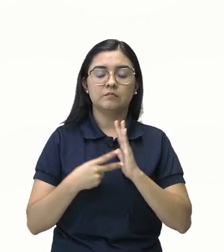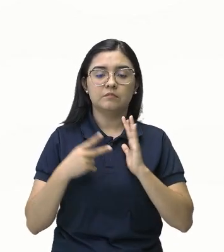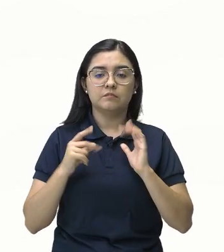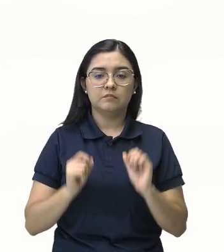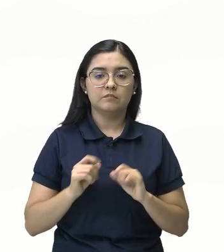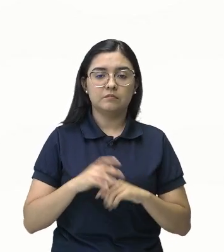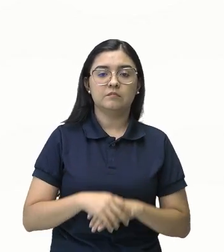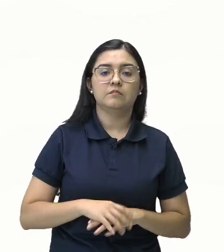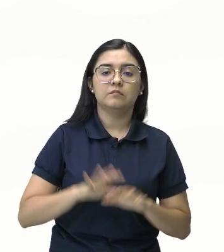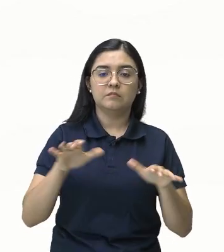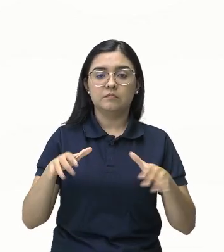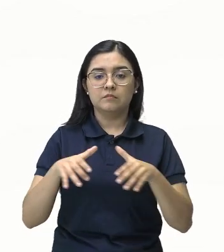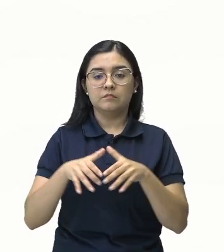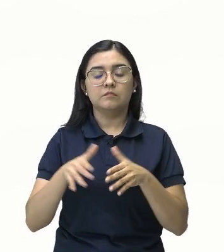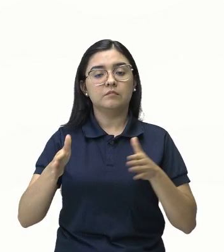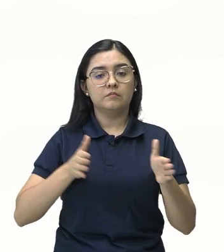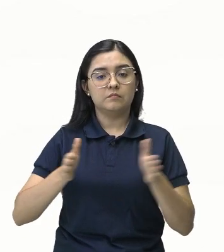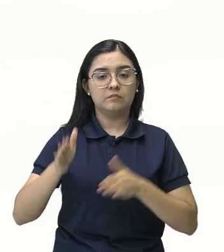na turma da tarde